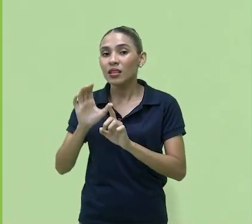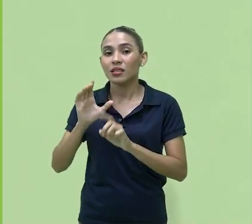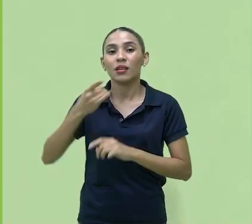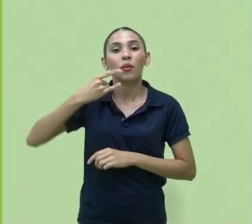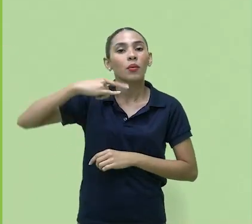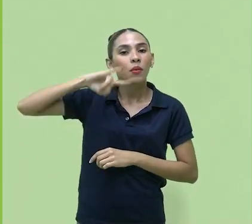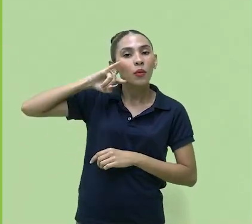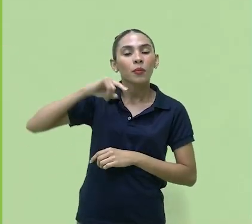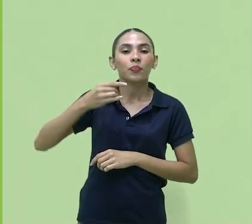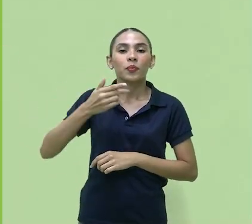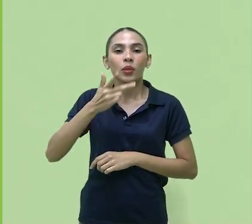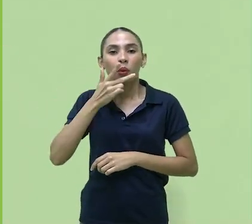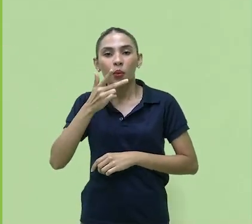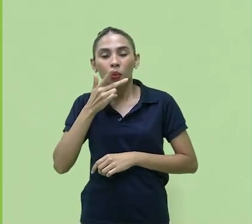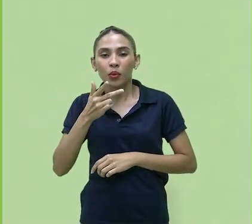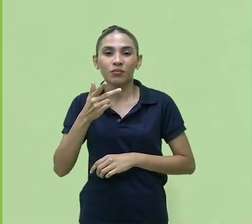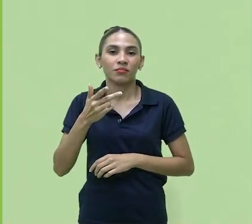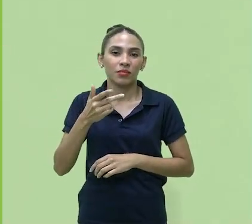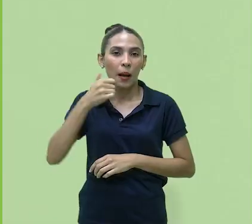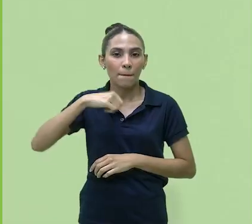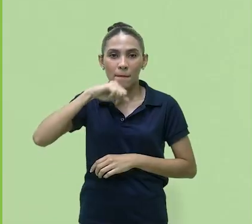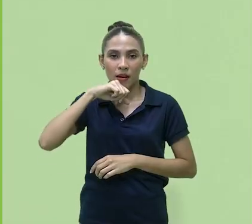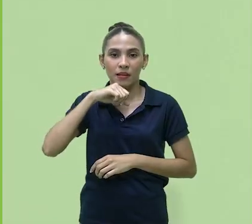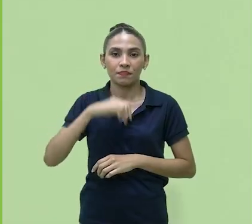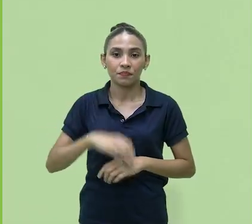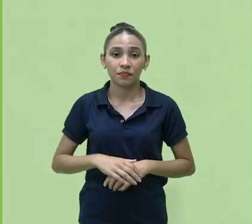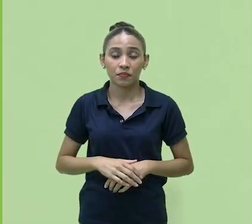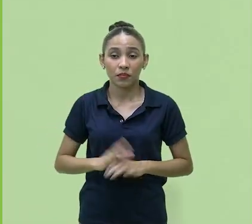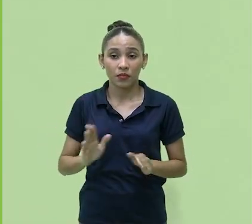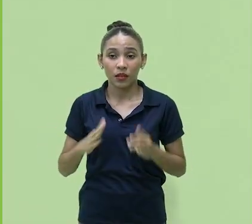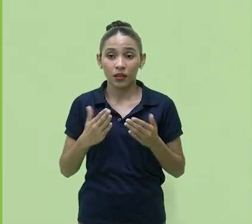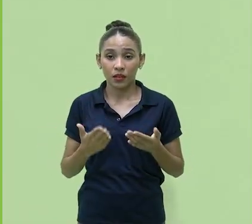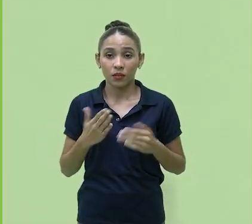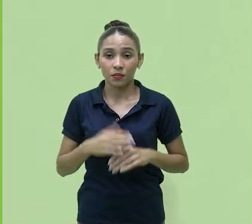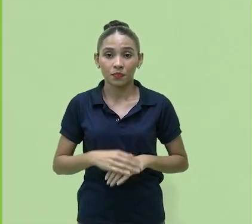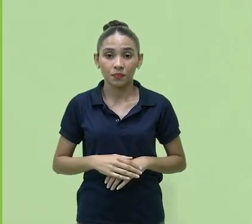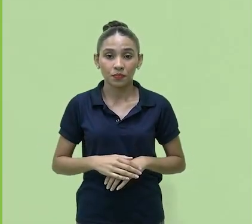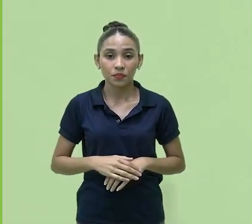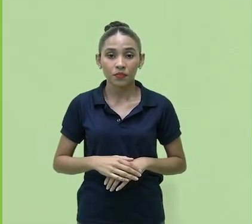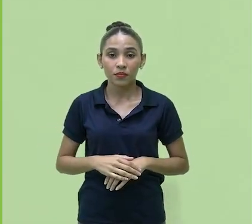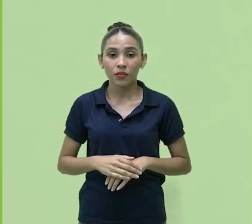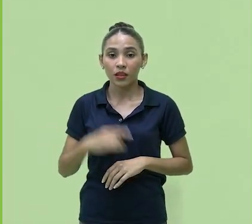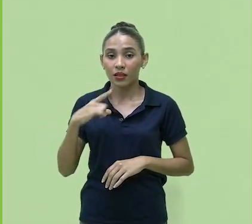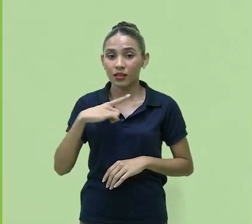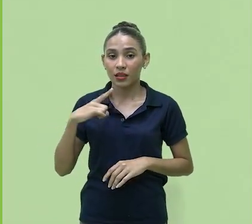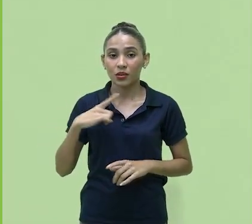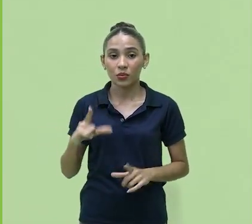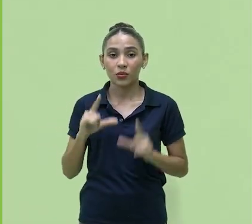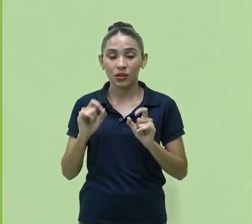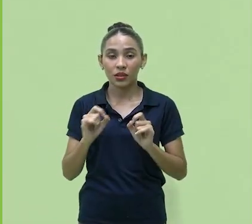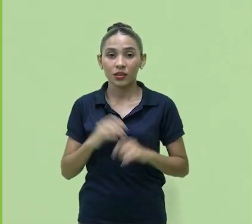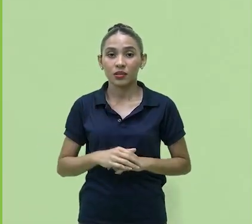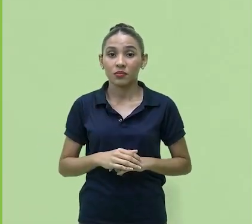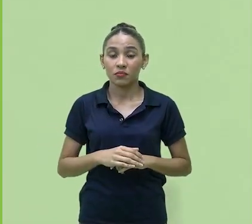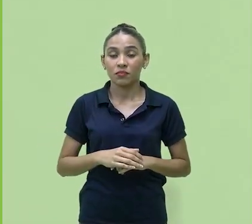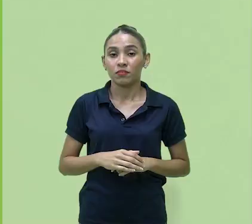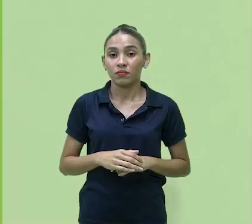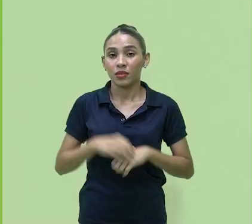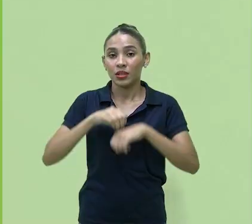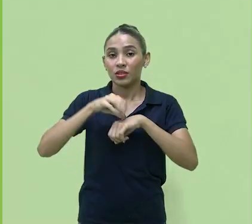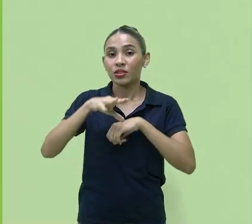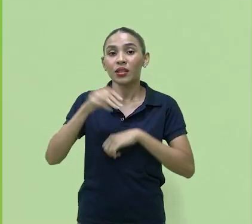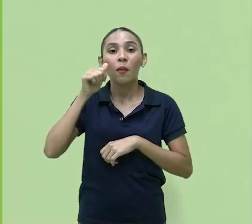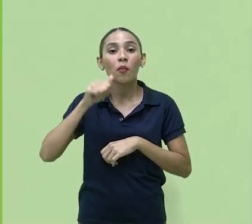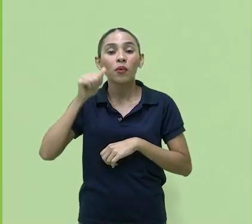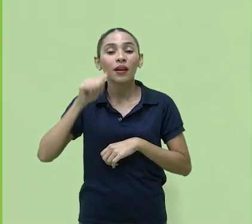mau hábito, né, da mãe que está gestante. Por conta disso, há a sugestão de que a